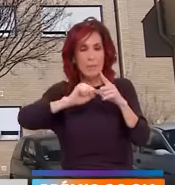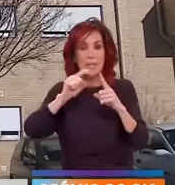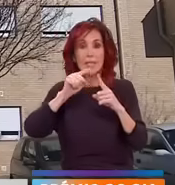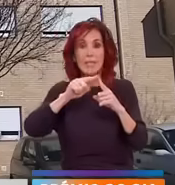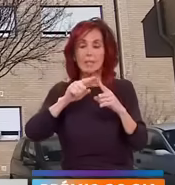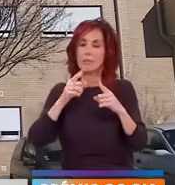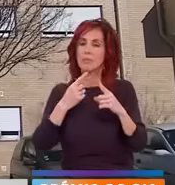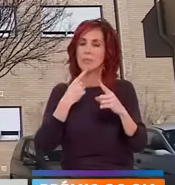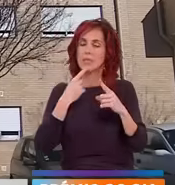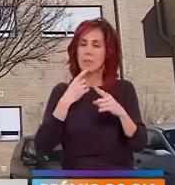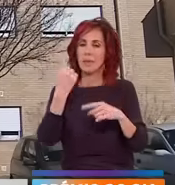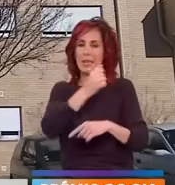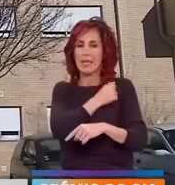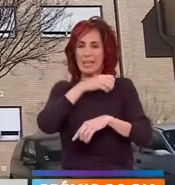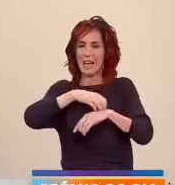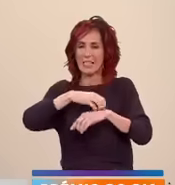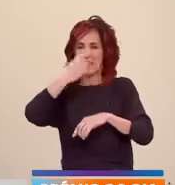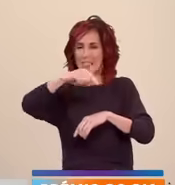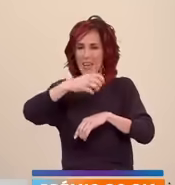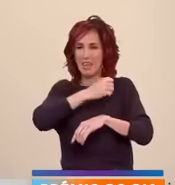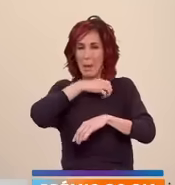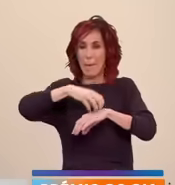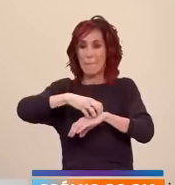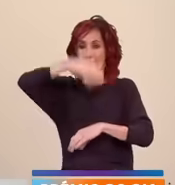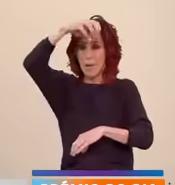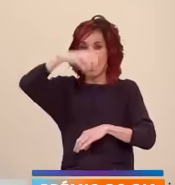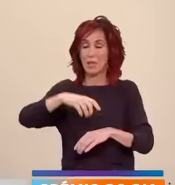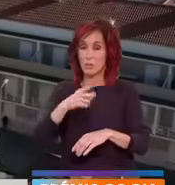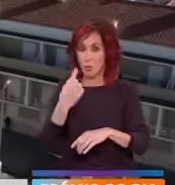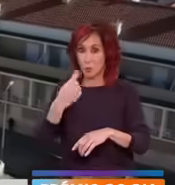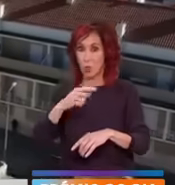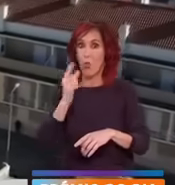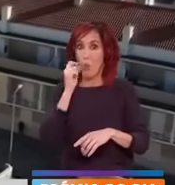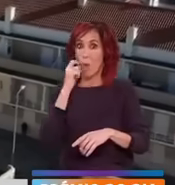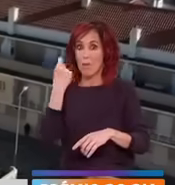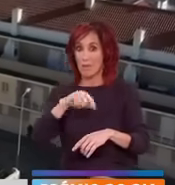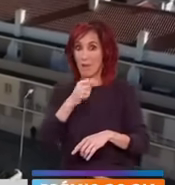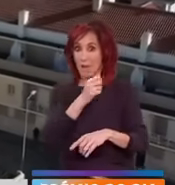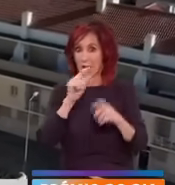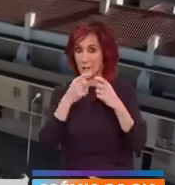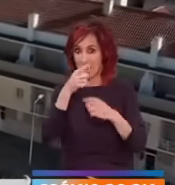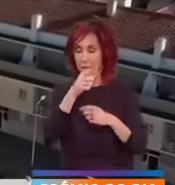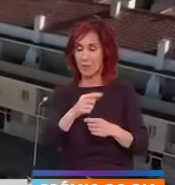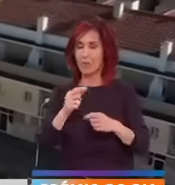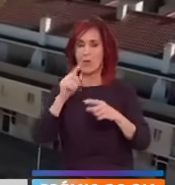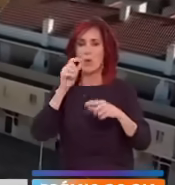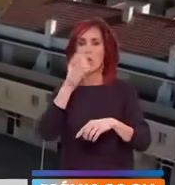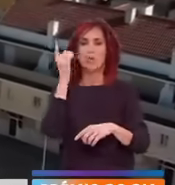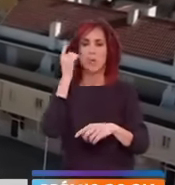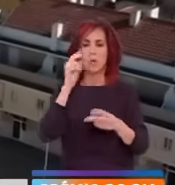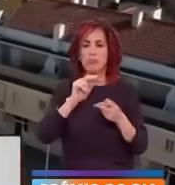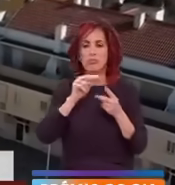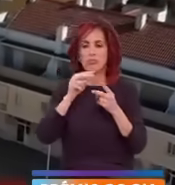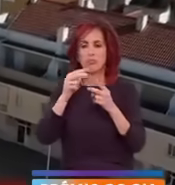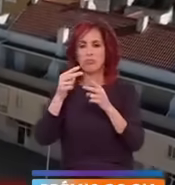é proprietário de uma casa, neste prédio, na localidade de Pedroso. O aparelho volta a deslocar-se e a dar sinais entre